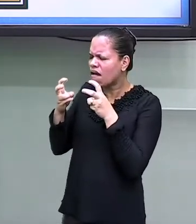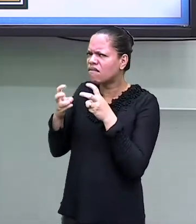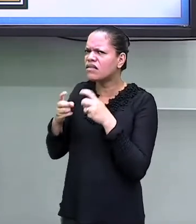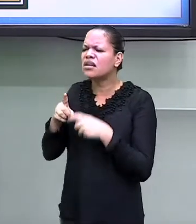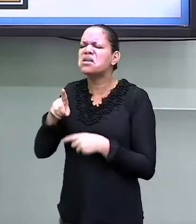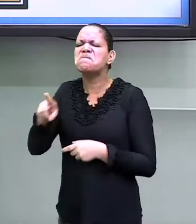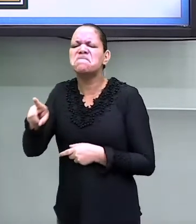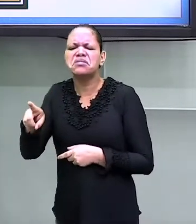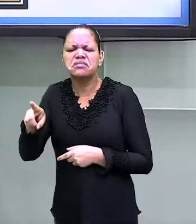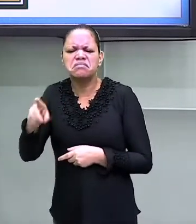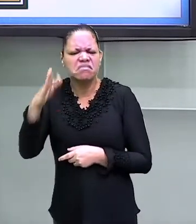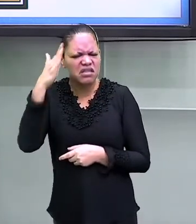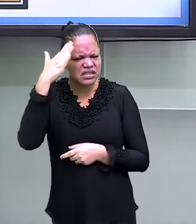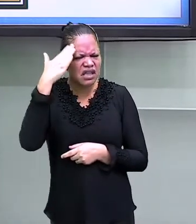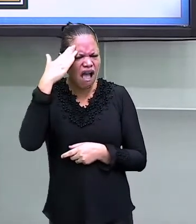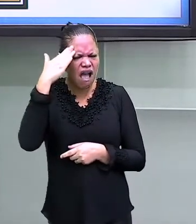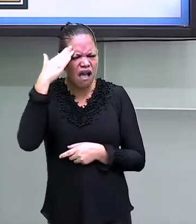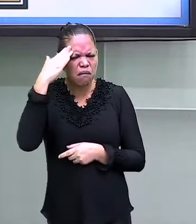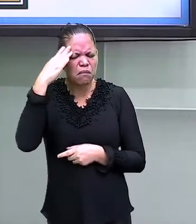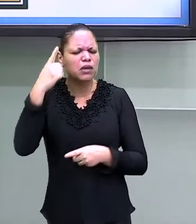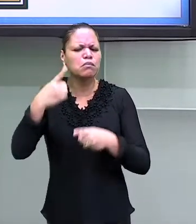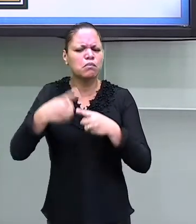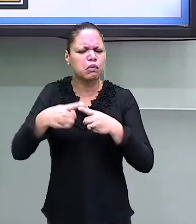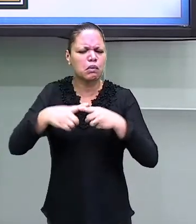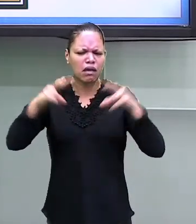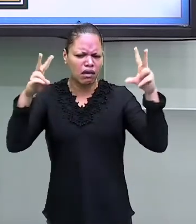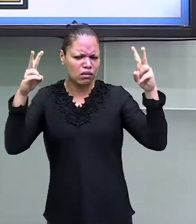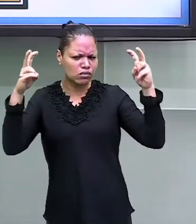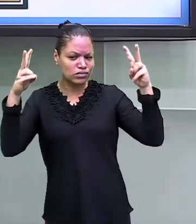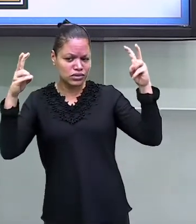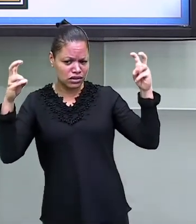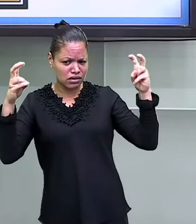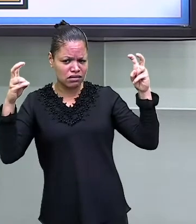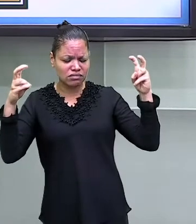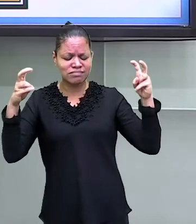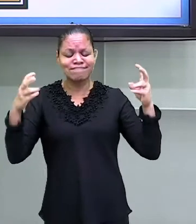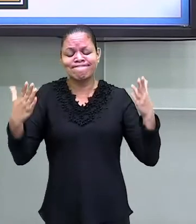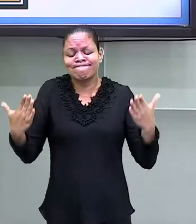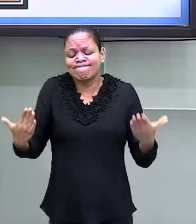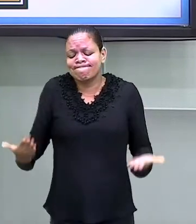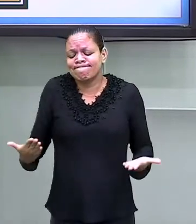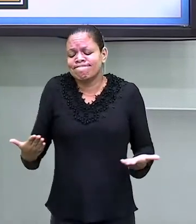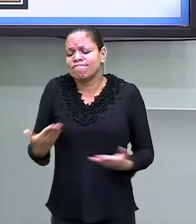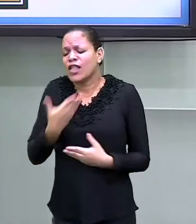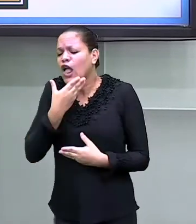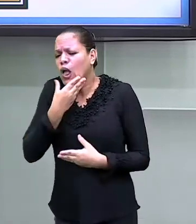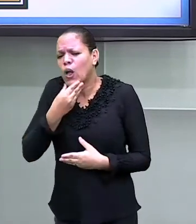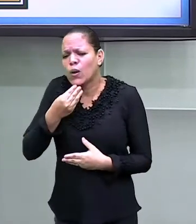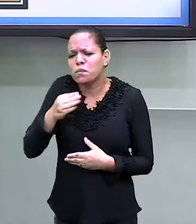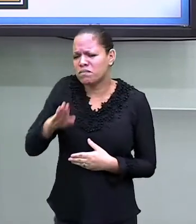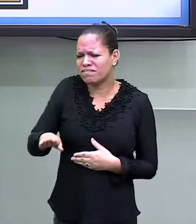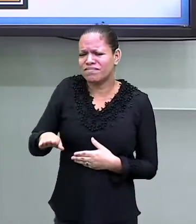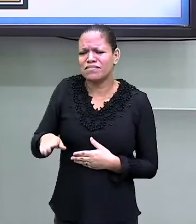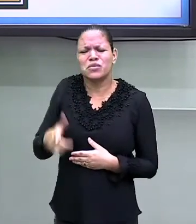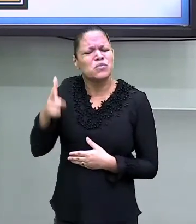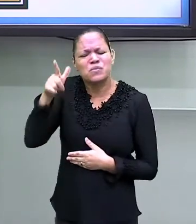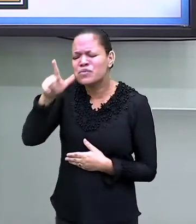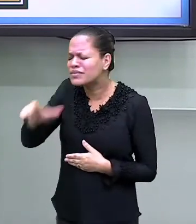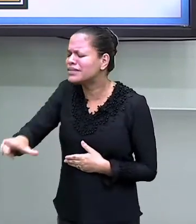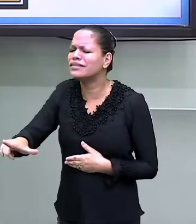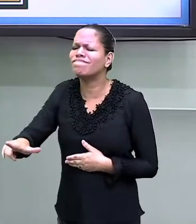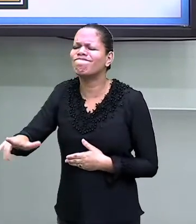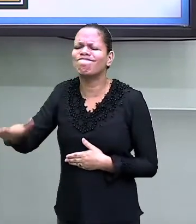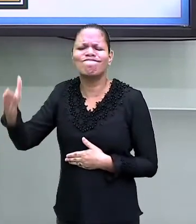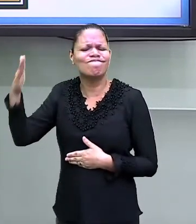sala, não conseguia entender muito bem as letrinhas, não conseguia prestar atenção no que a professora estava explicando e